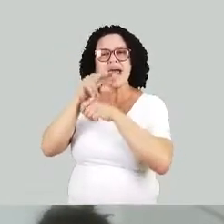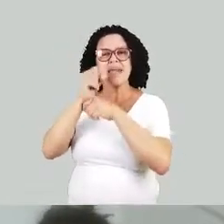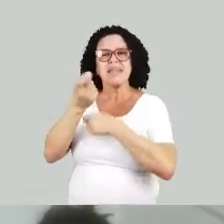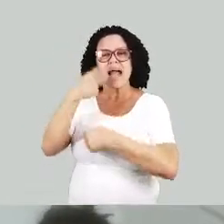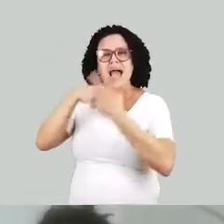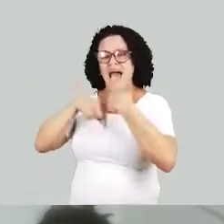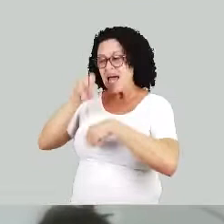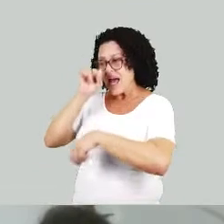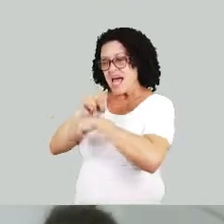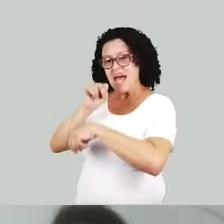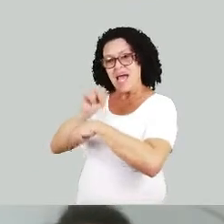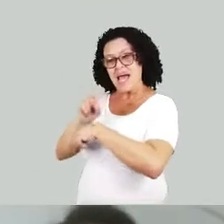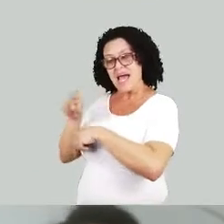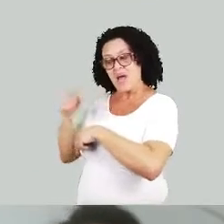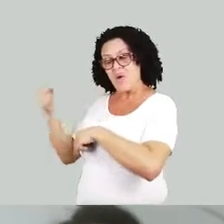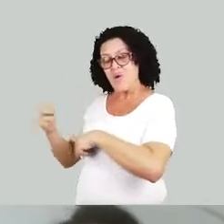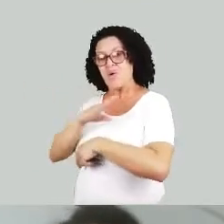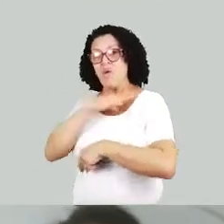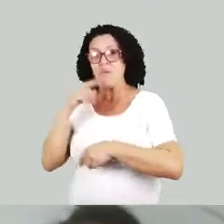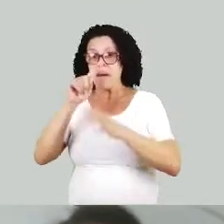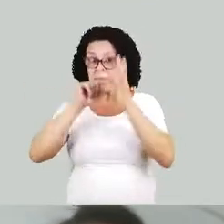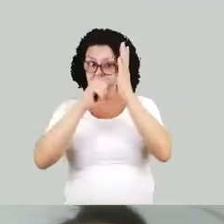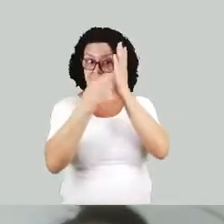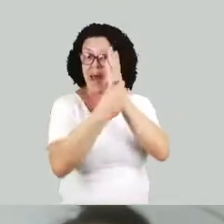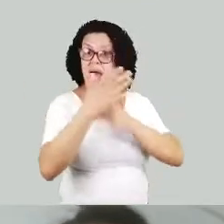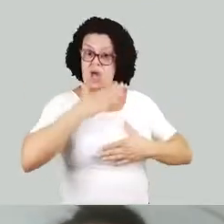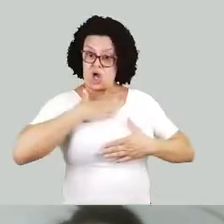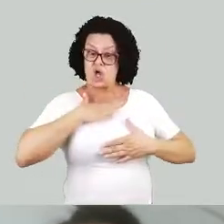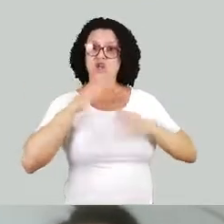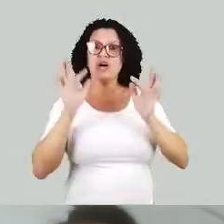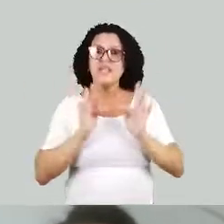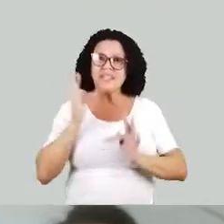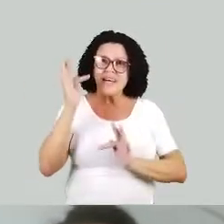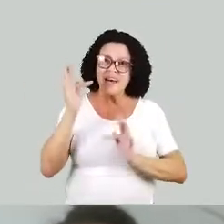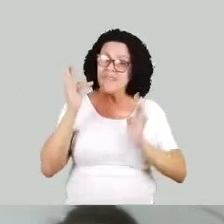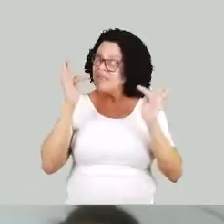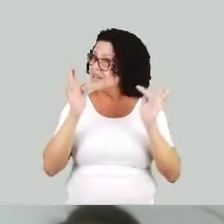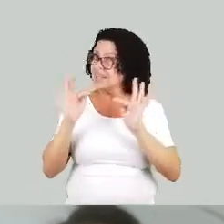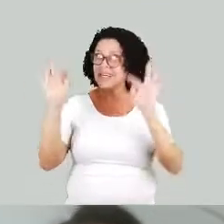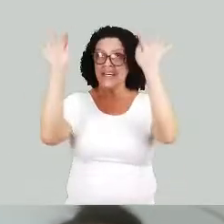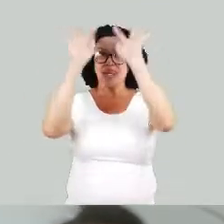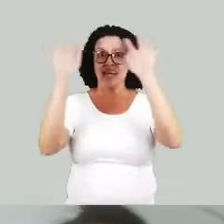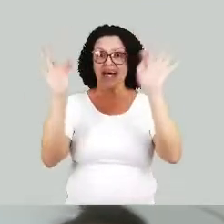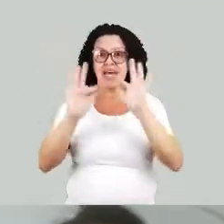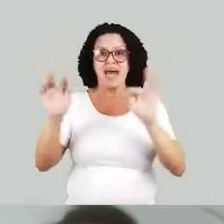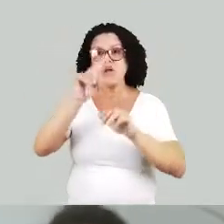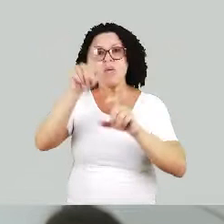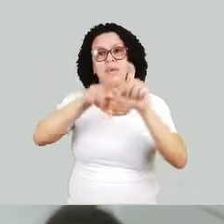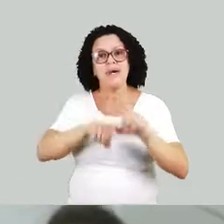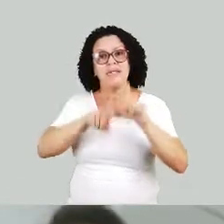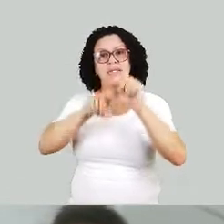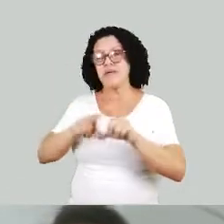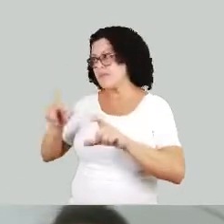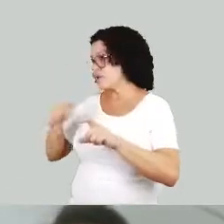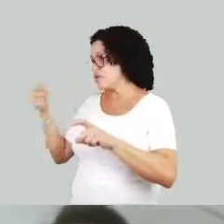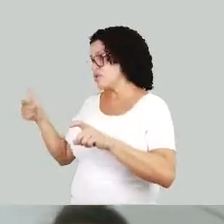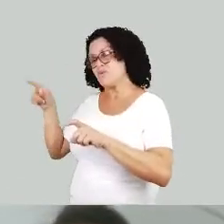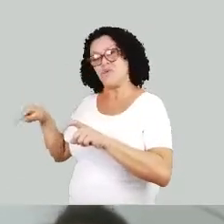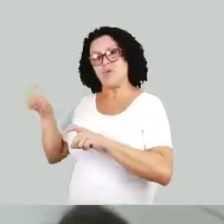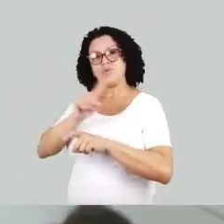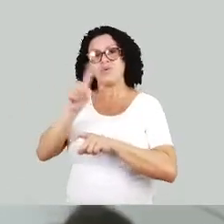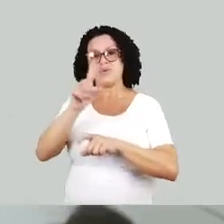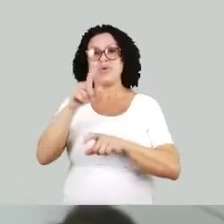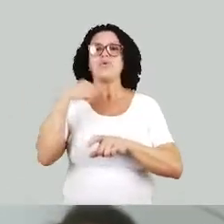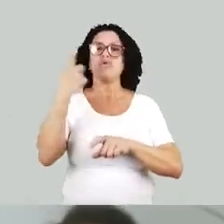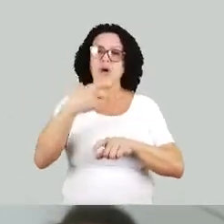outro morra. Ou seja, a nossa felicidade não pode depender do outro vir pedir perdão.